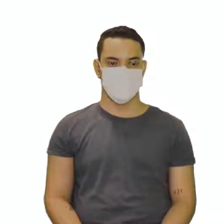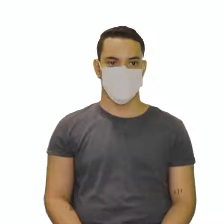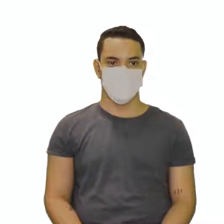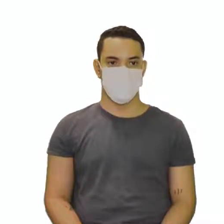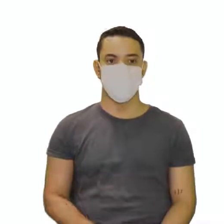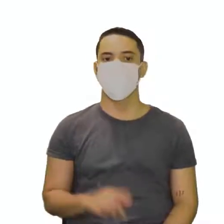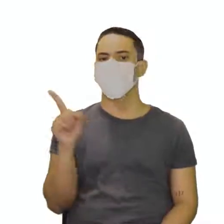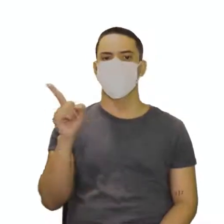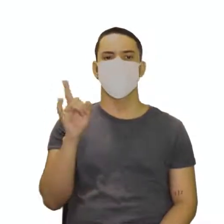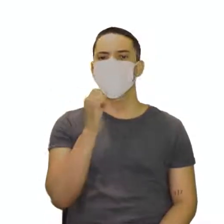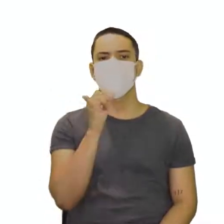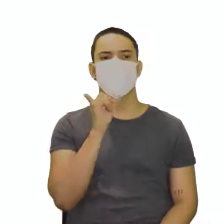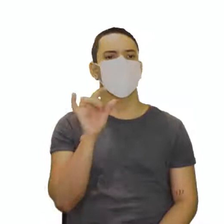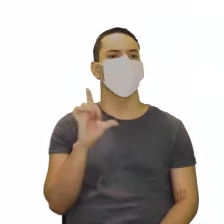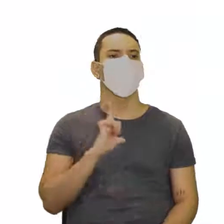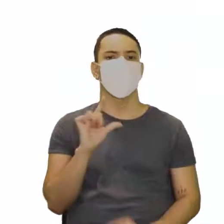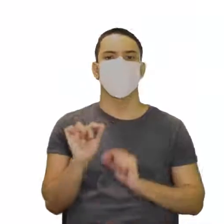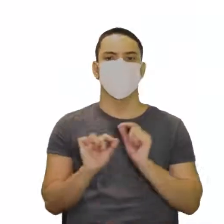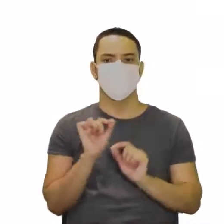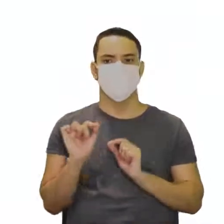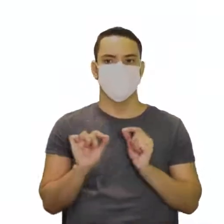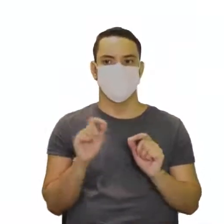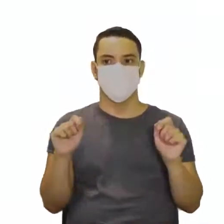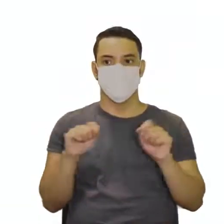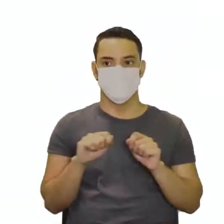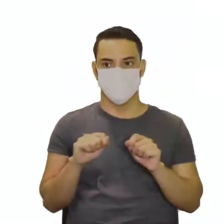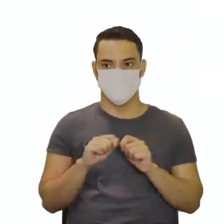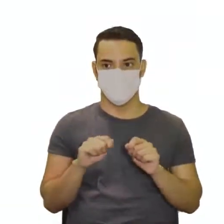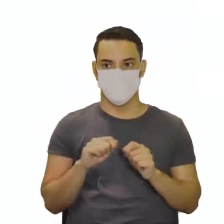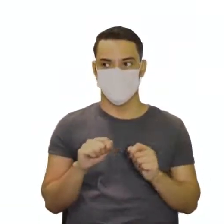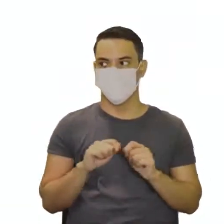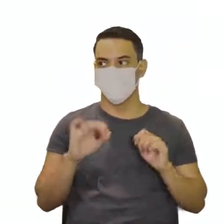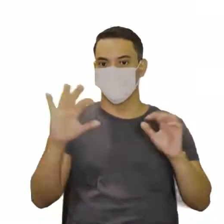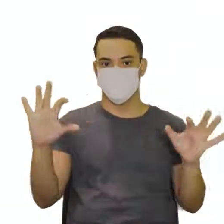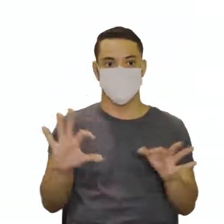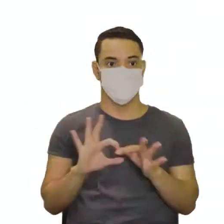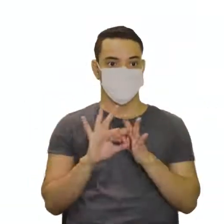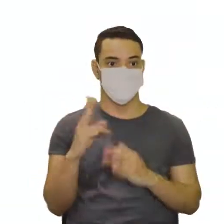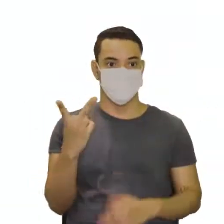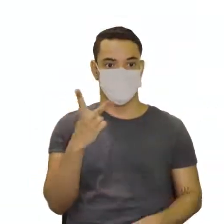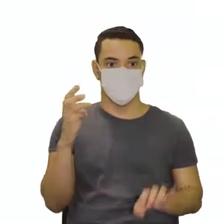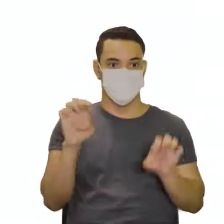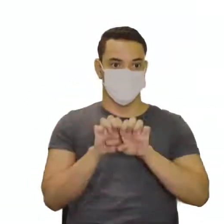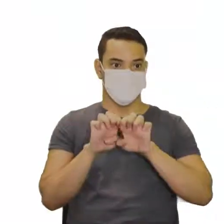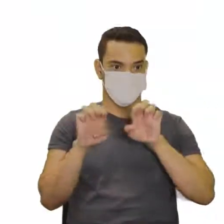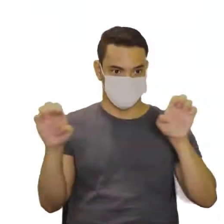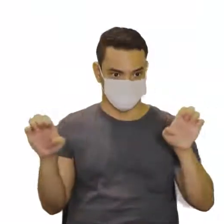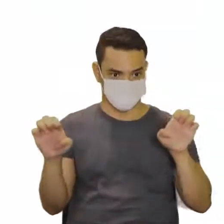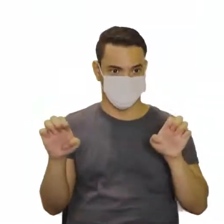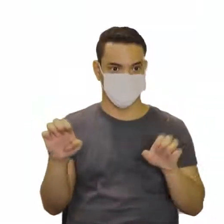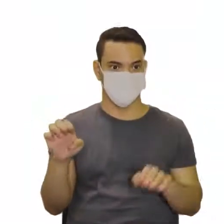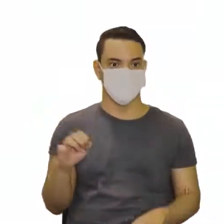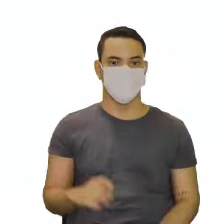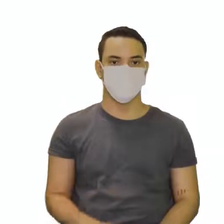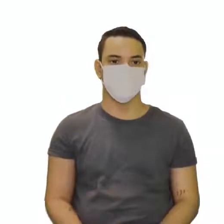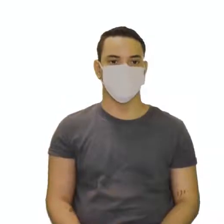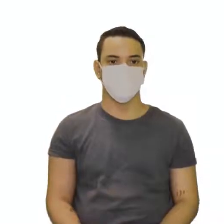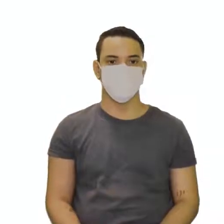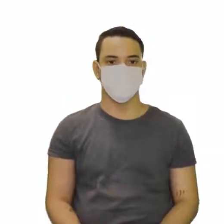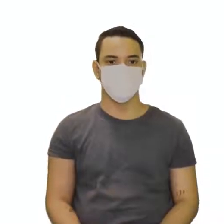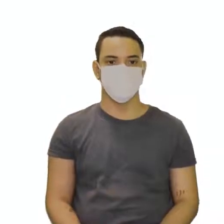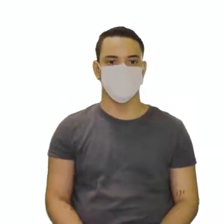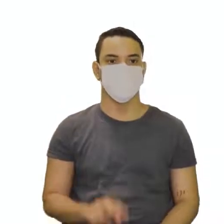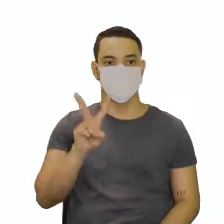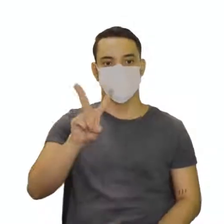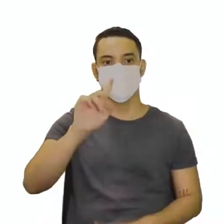Nesse caso aqui, nós estamos fazendo uma união das duas equações, ó. 2 mais 1 mais 3. Quem é